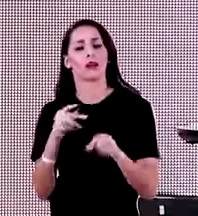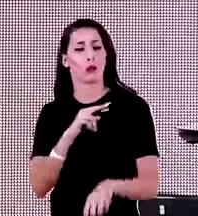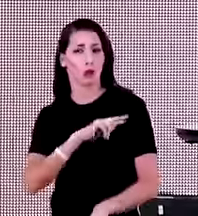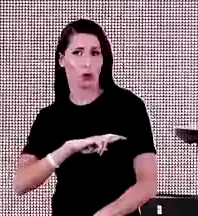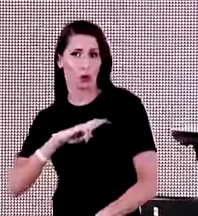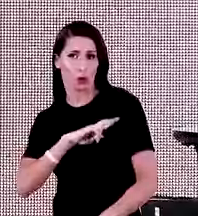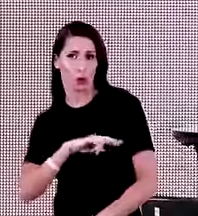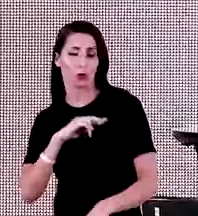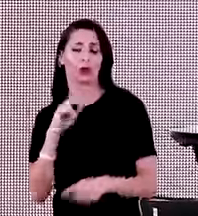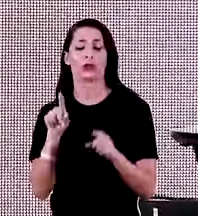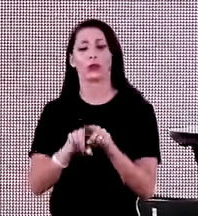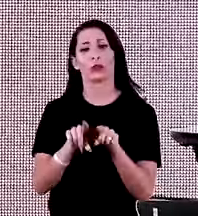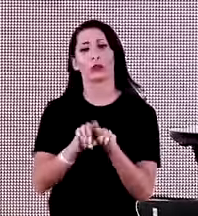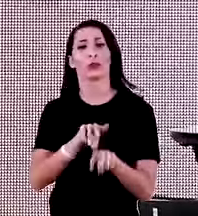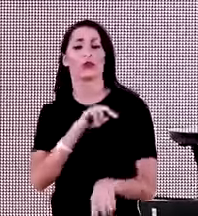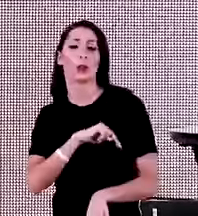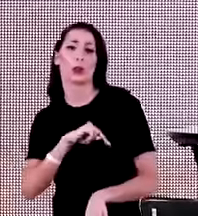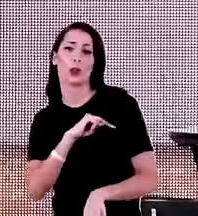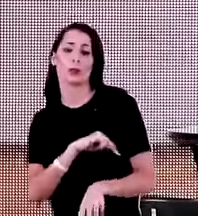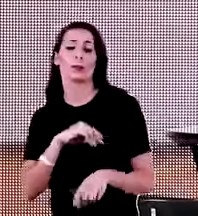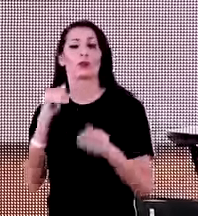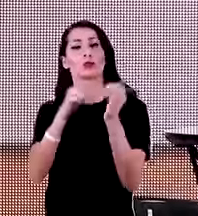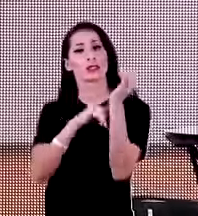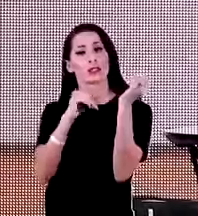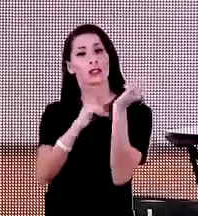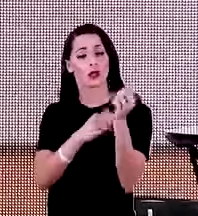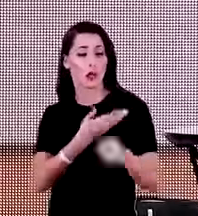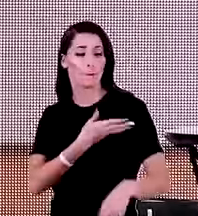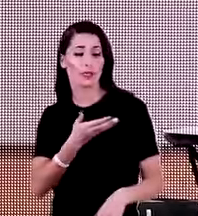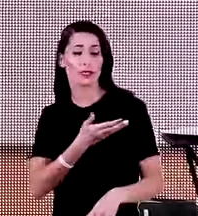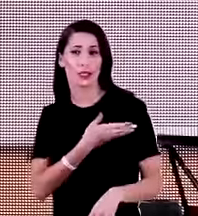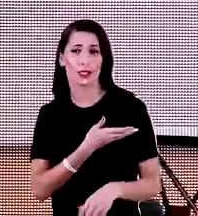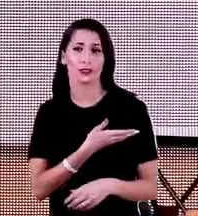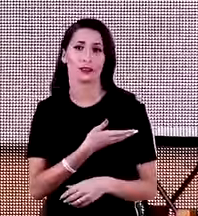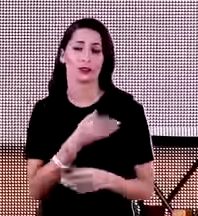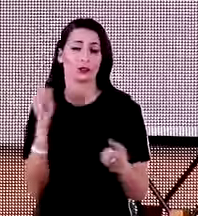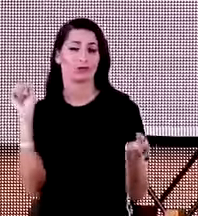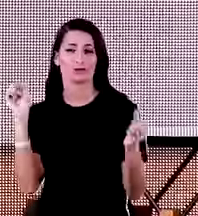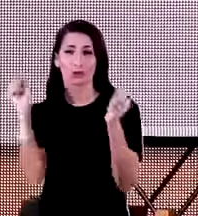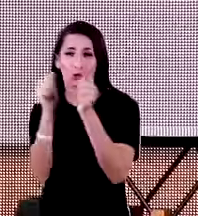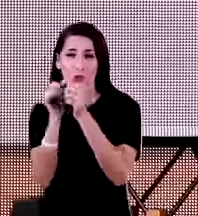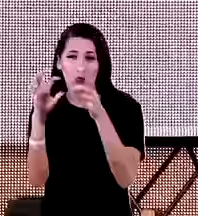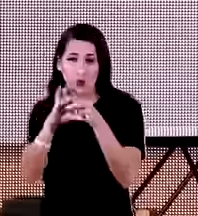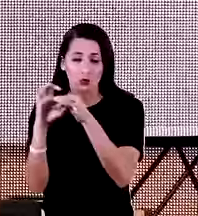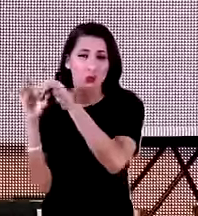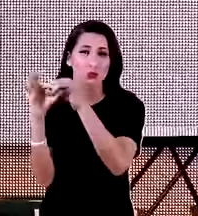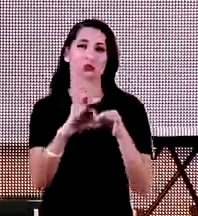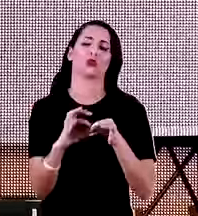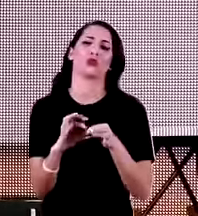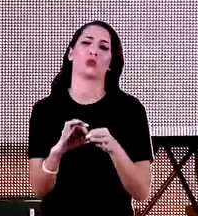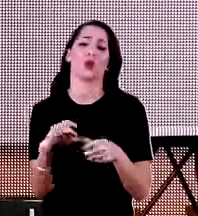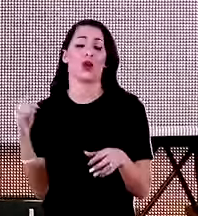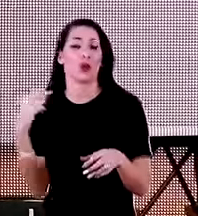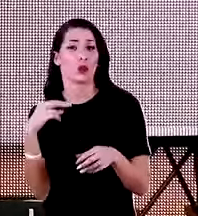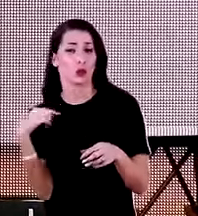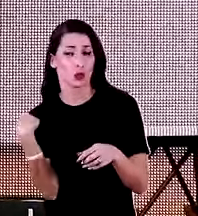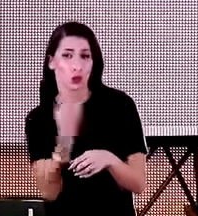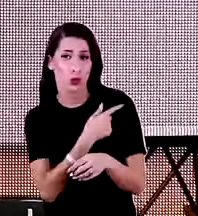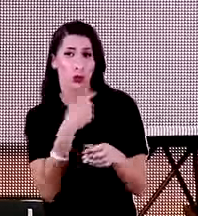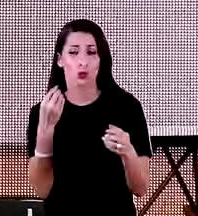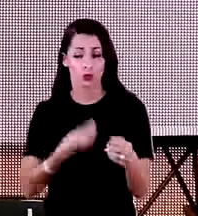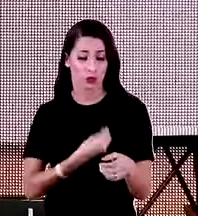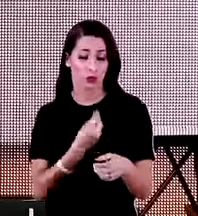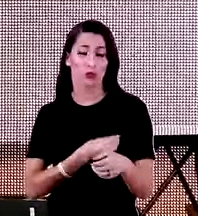o segredo de uma amizade de trincheira. É certo que existem alguns momentos na nossa vida muito difíceis. Sabe